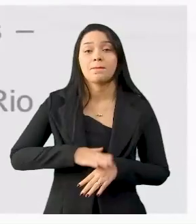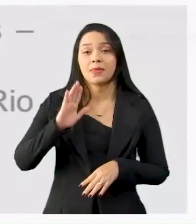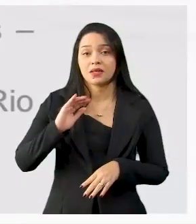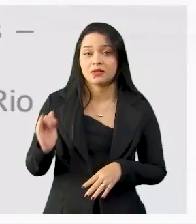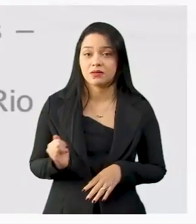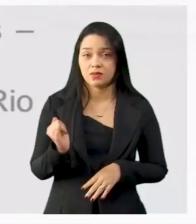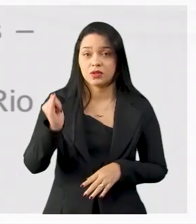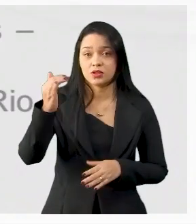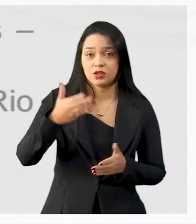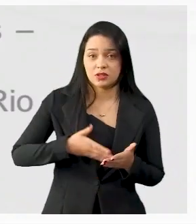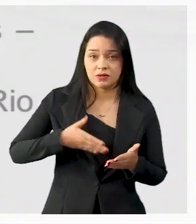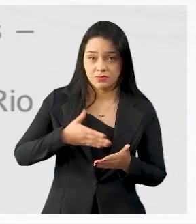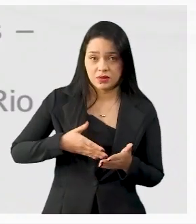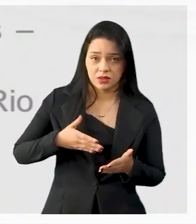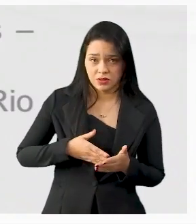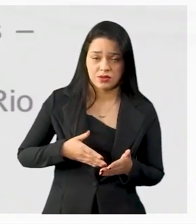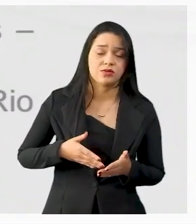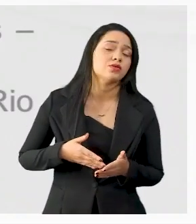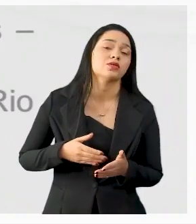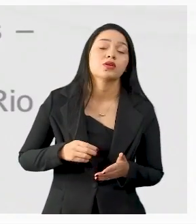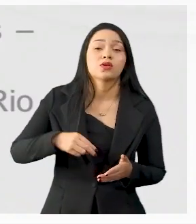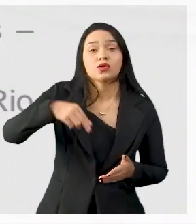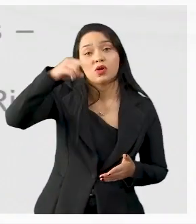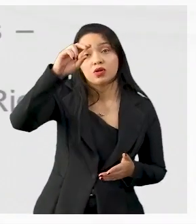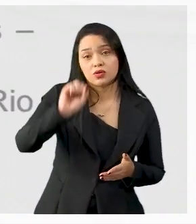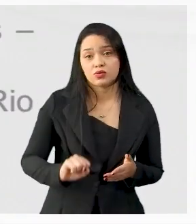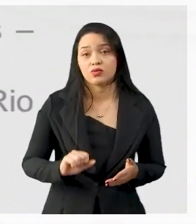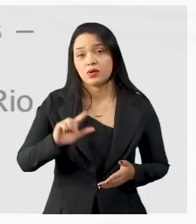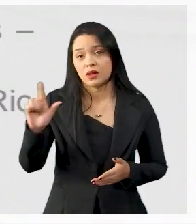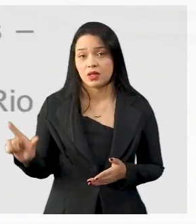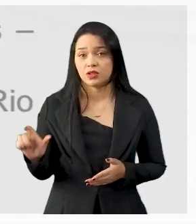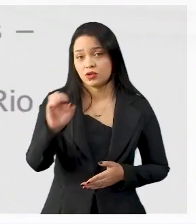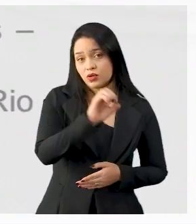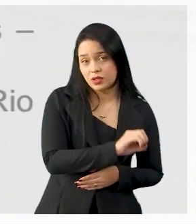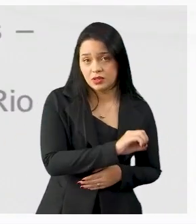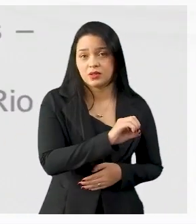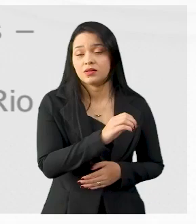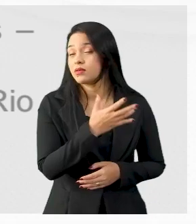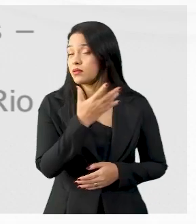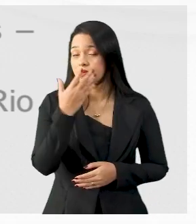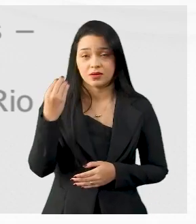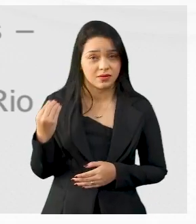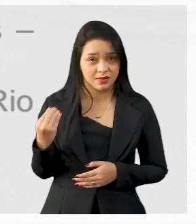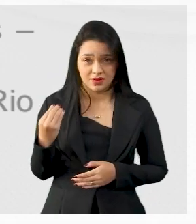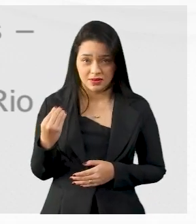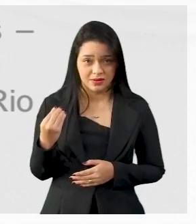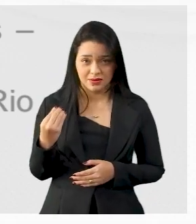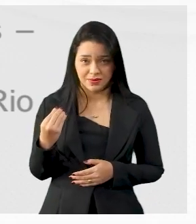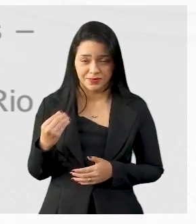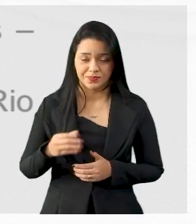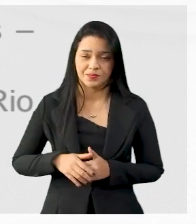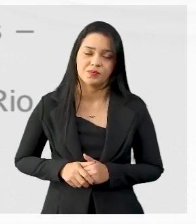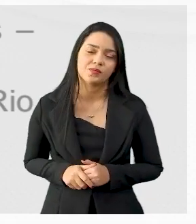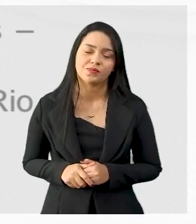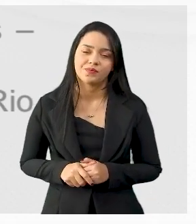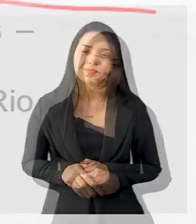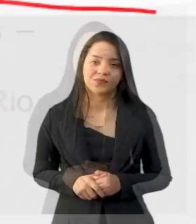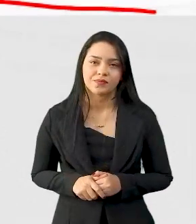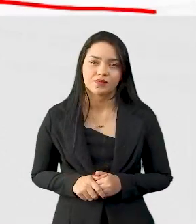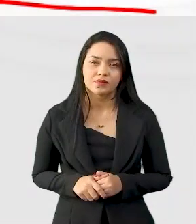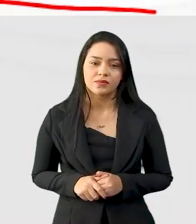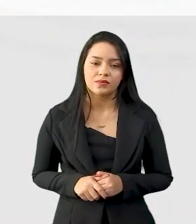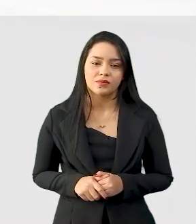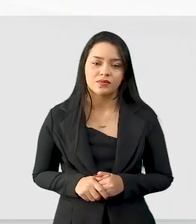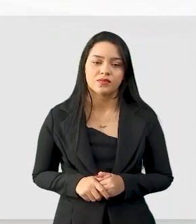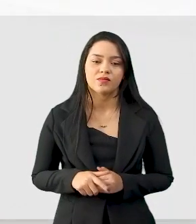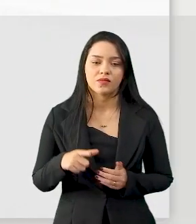de limites territoriais no sentido norte, sul, leste e oeste, não esqueça, beleza? Então, vamos lá, vamos evoluir que